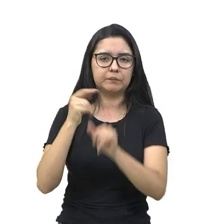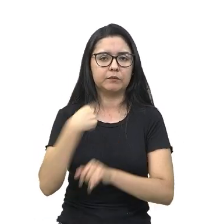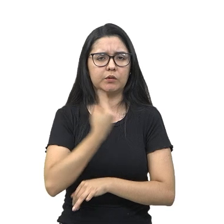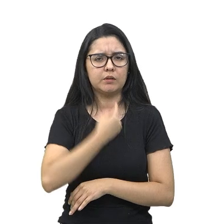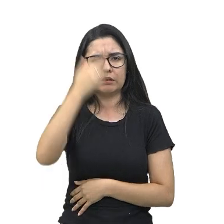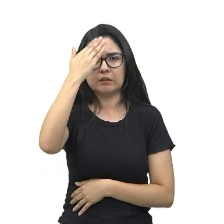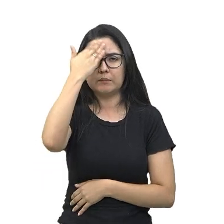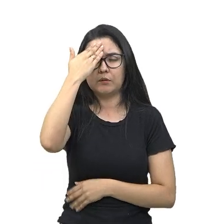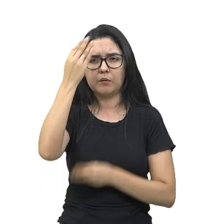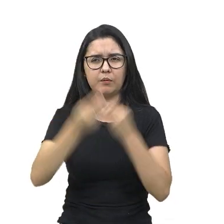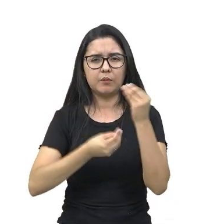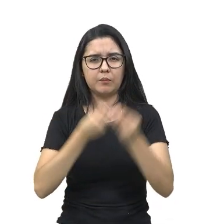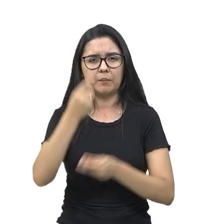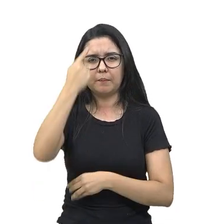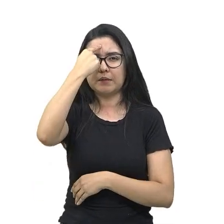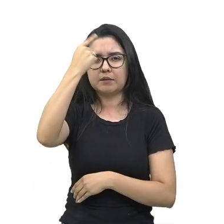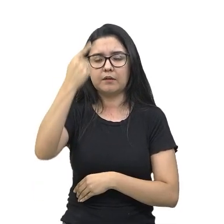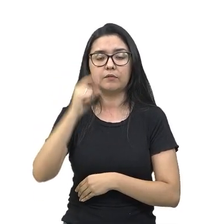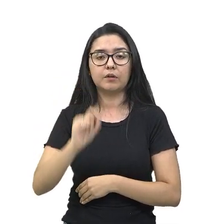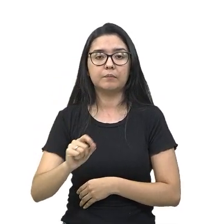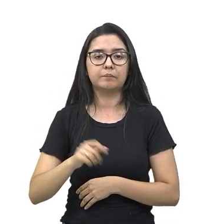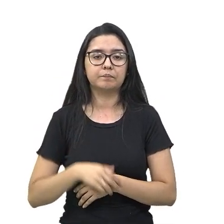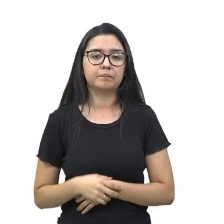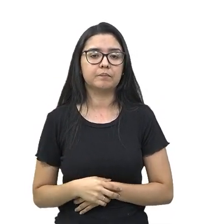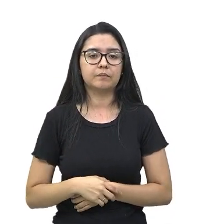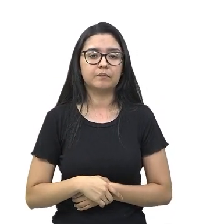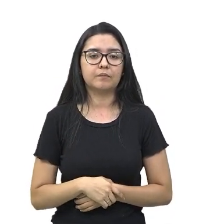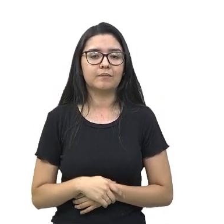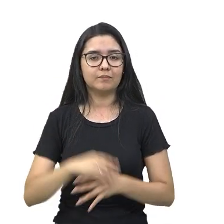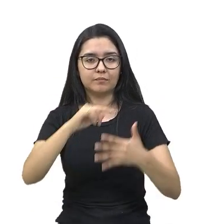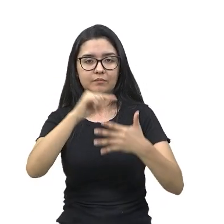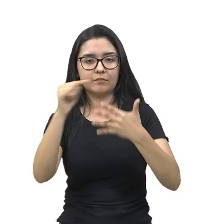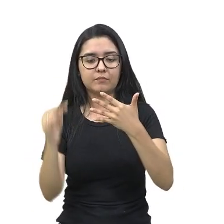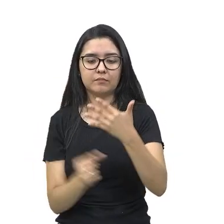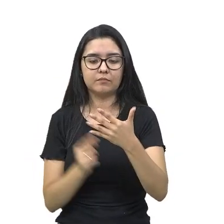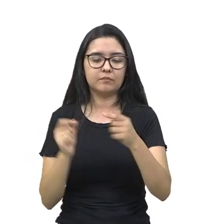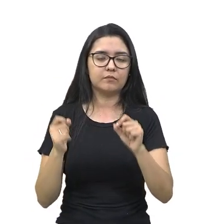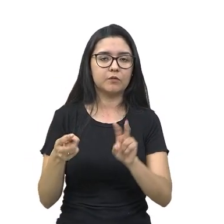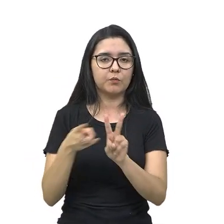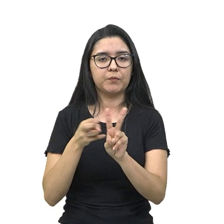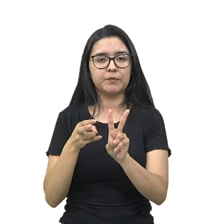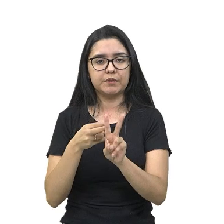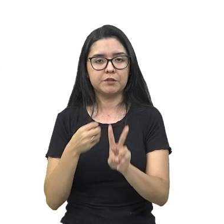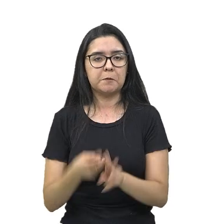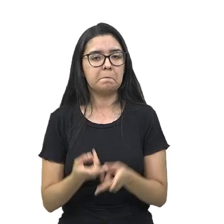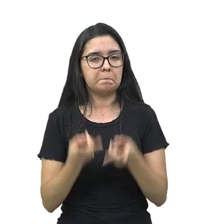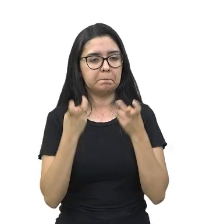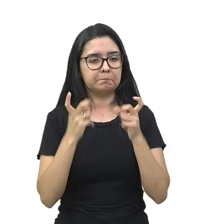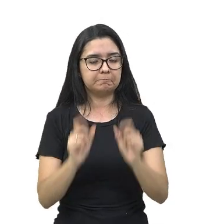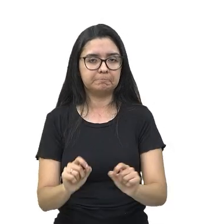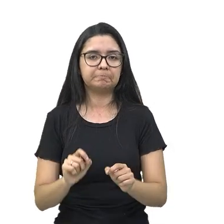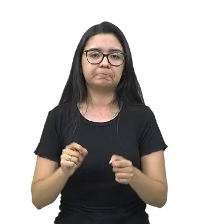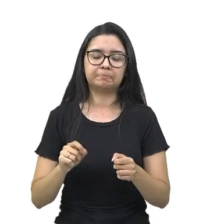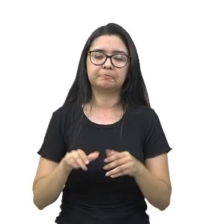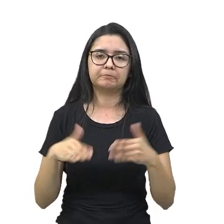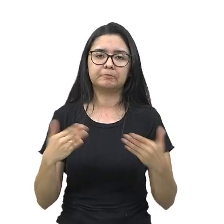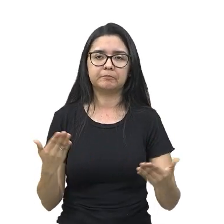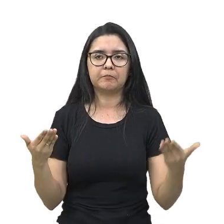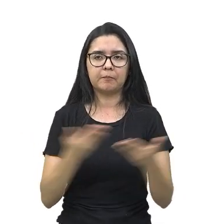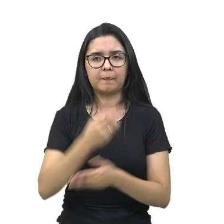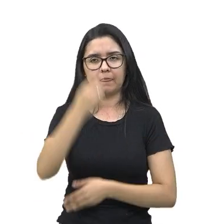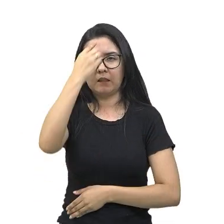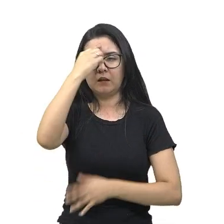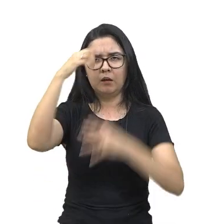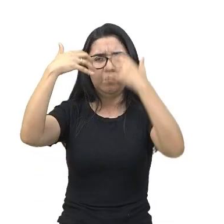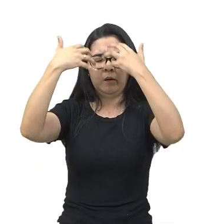se pensava, né? Sobre aqueles elementos que os indígenas observavam. Vamos tentar pensar um